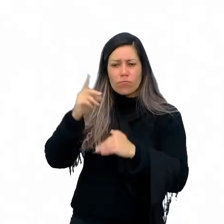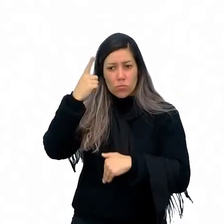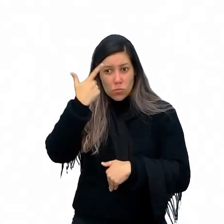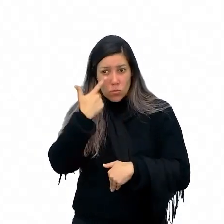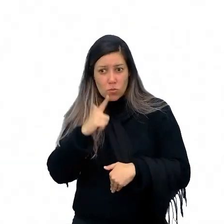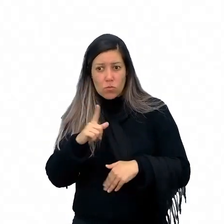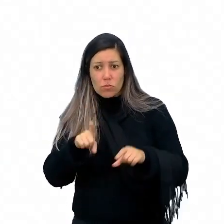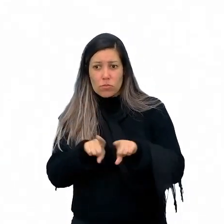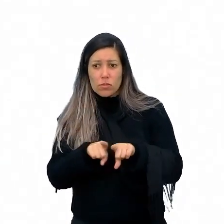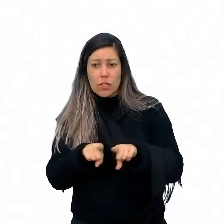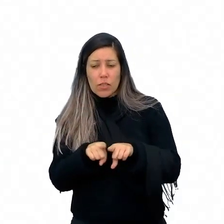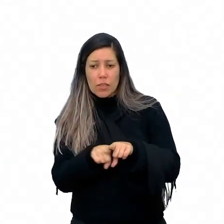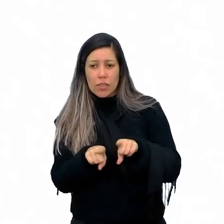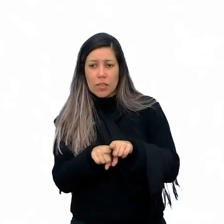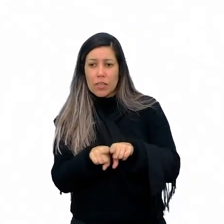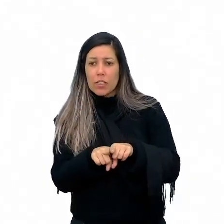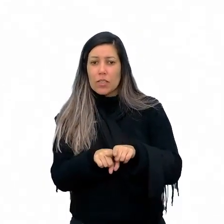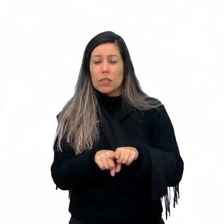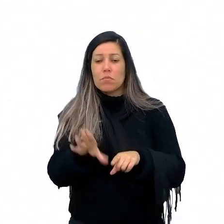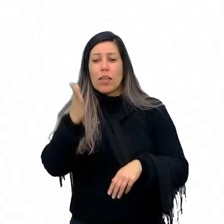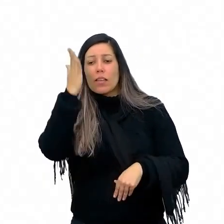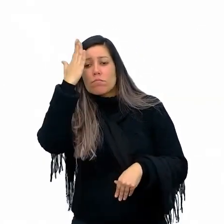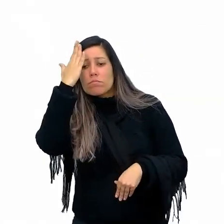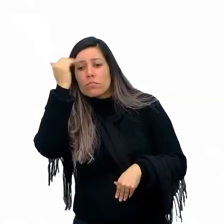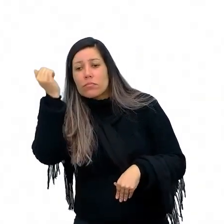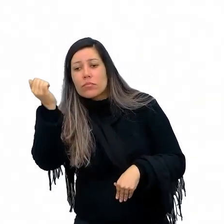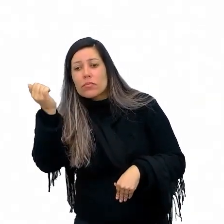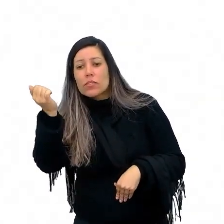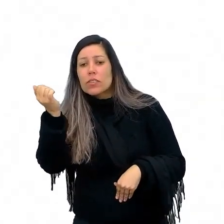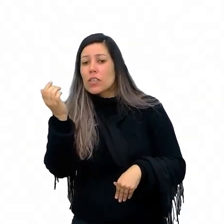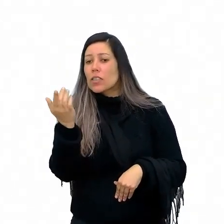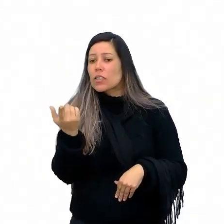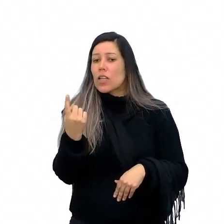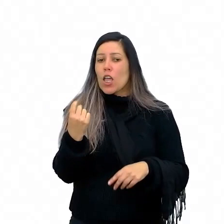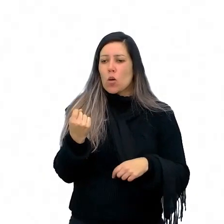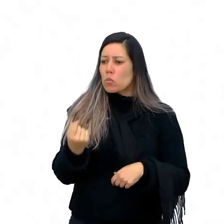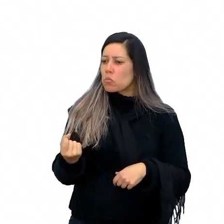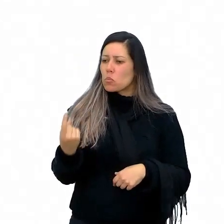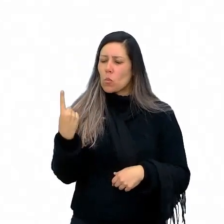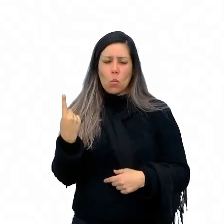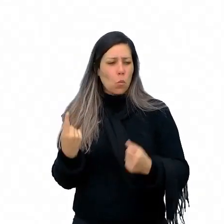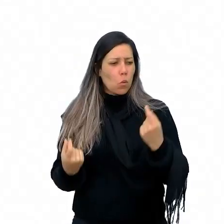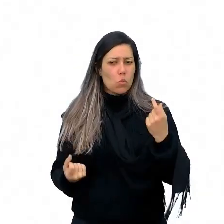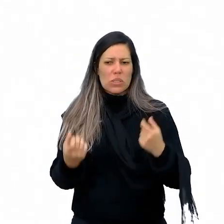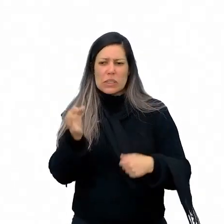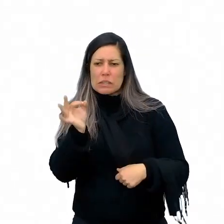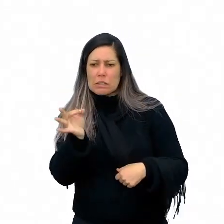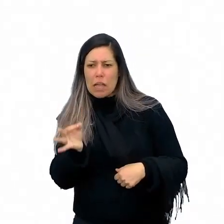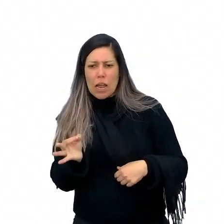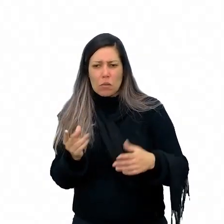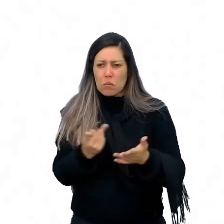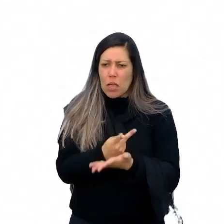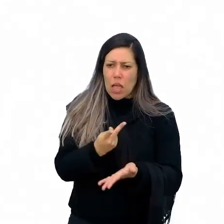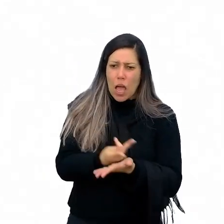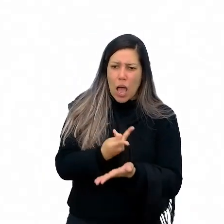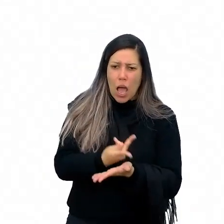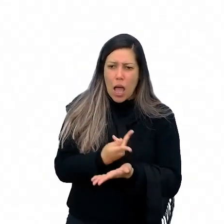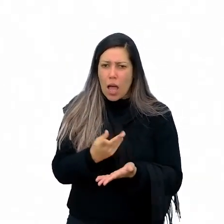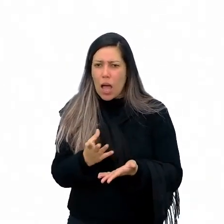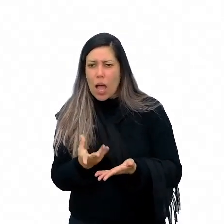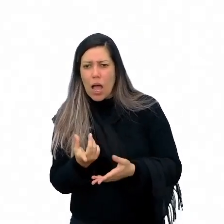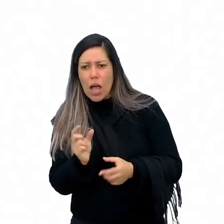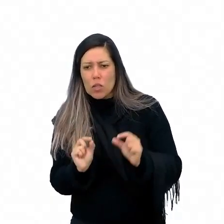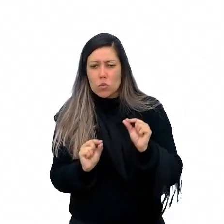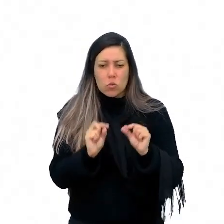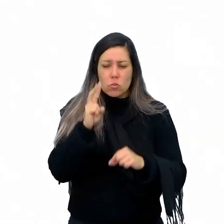esse conhecimento comum do conteúdo, dizer se uma coisa está certa ou errado, uma conta, uma expressão, uma